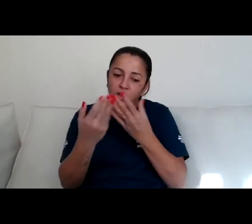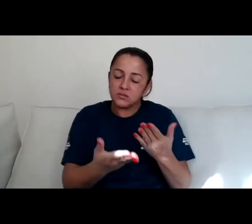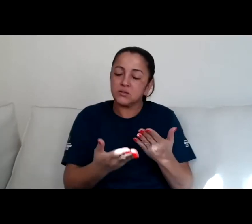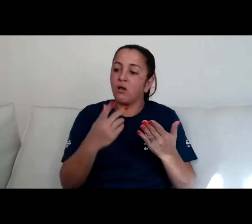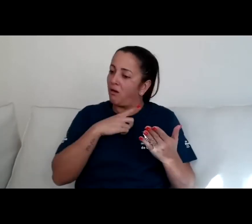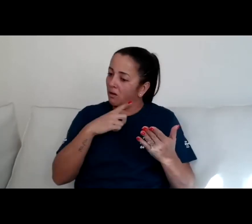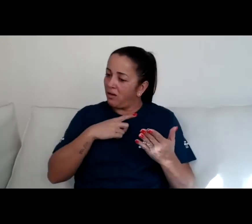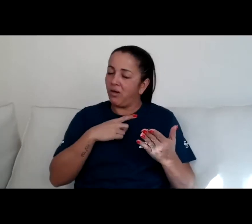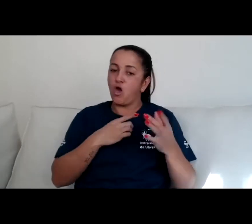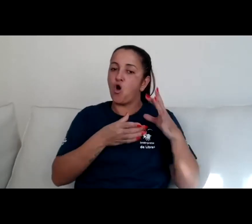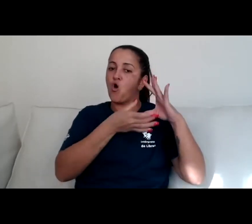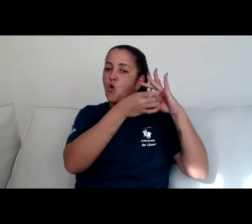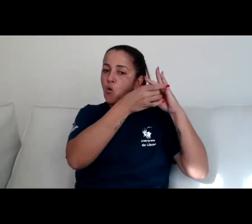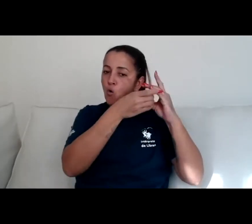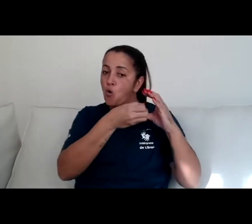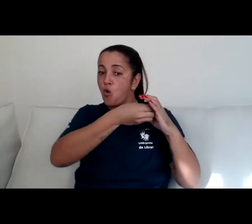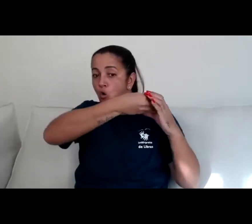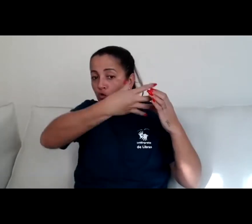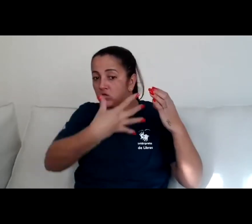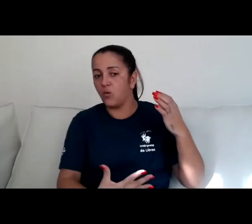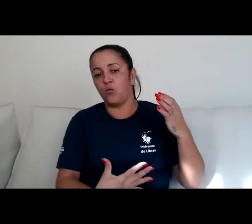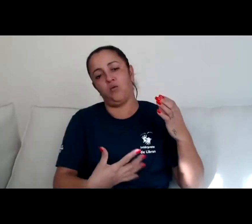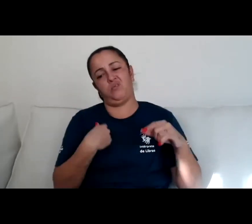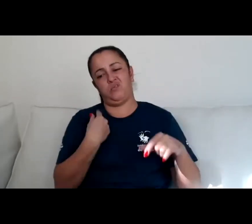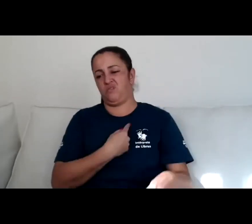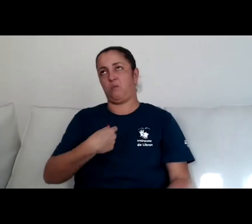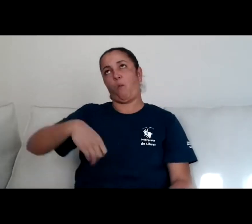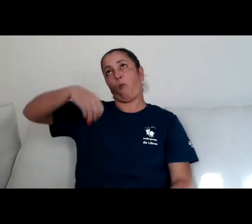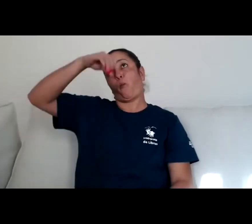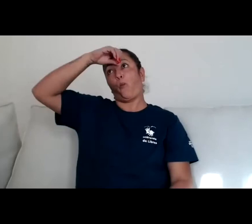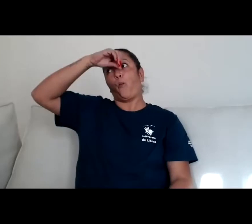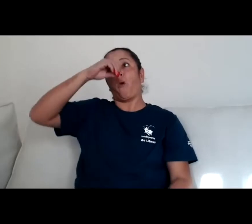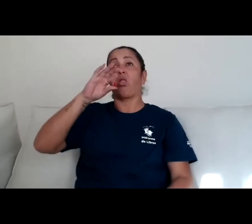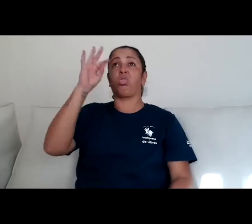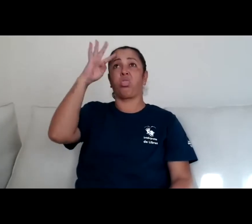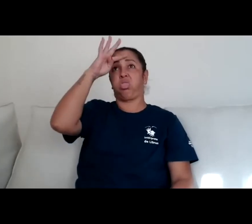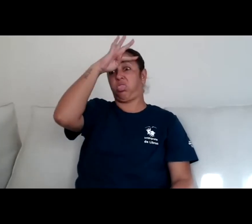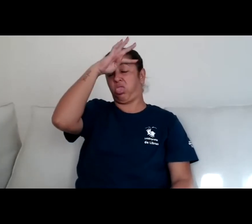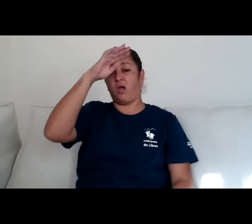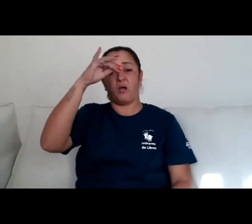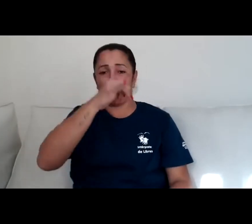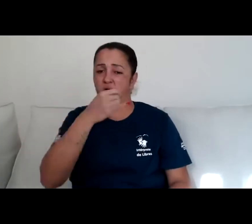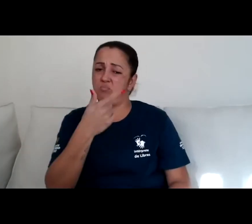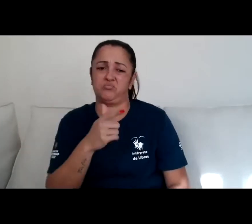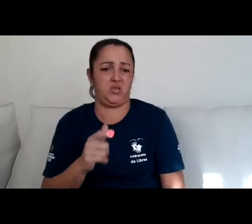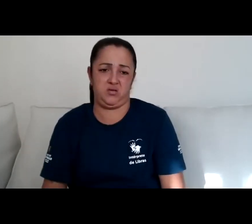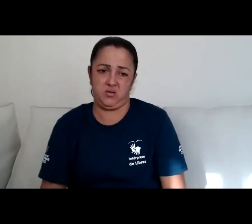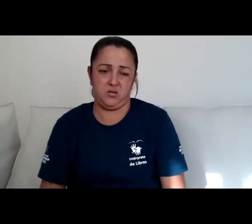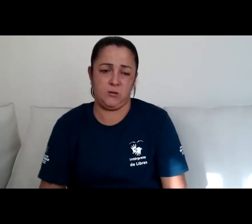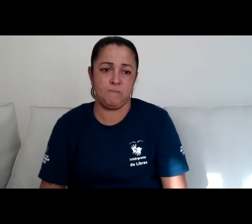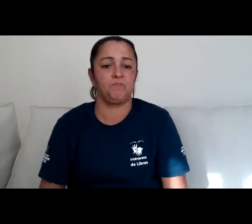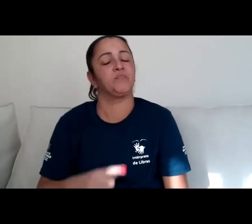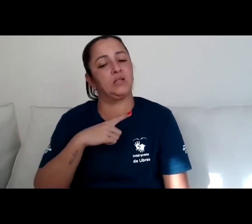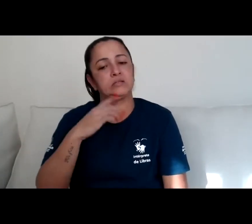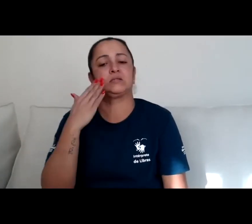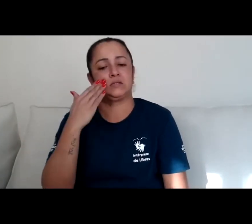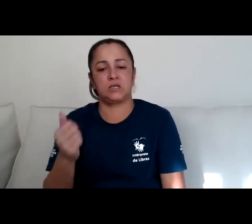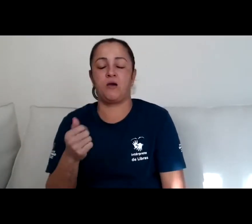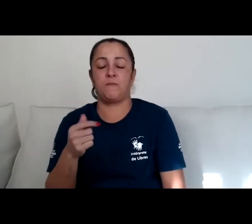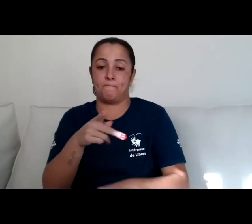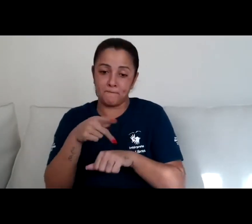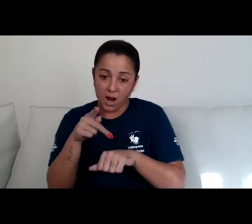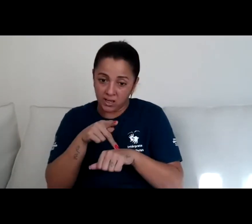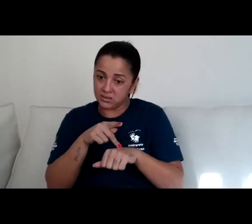gente, que nós não somos ingênuas, a gente sabe que vivemos em um país que não lê, em um país que está